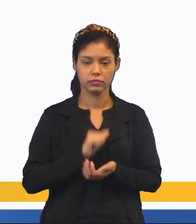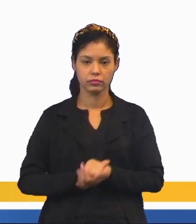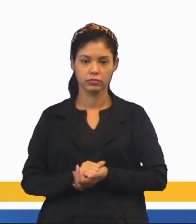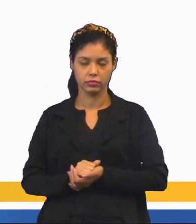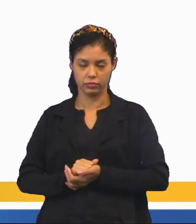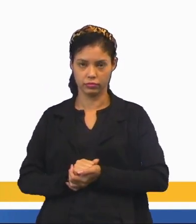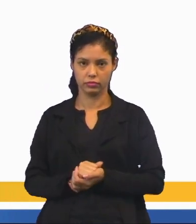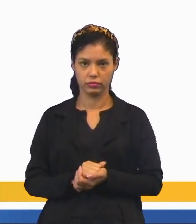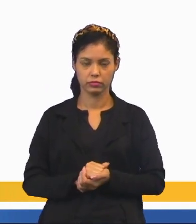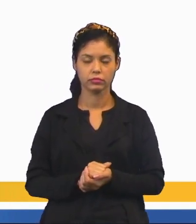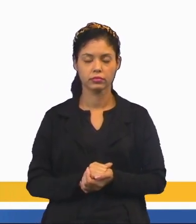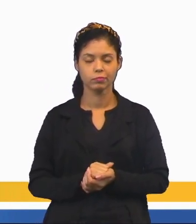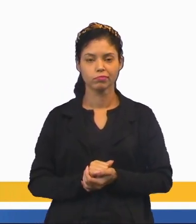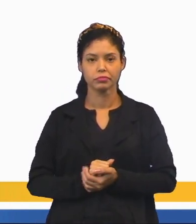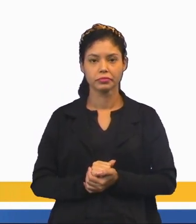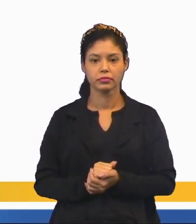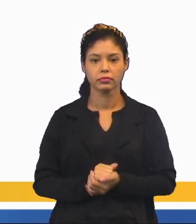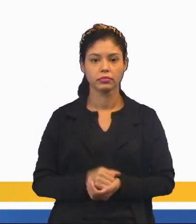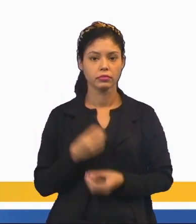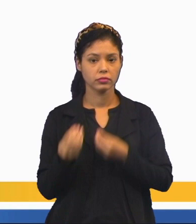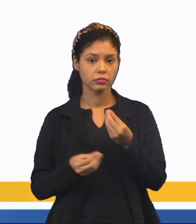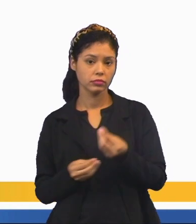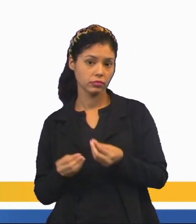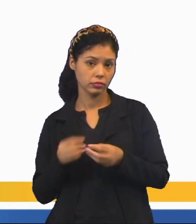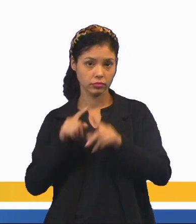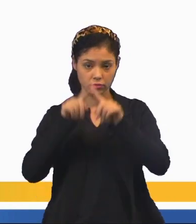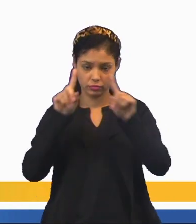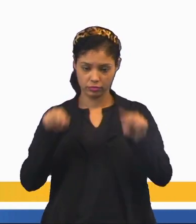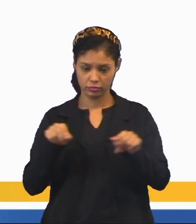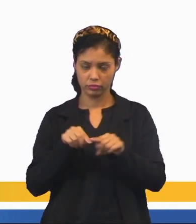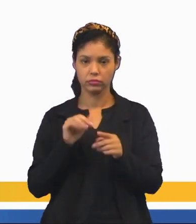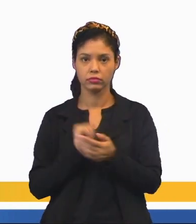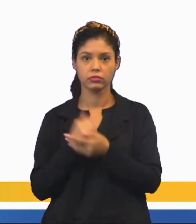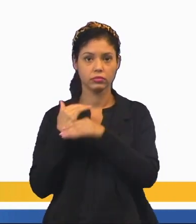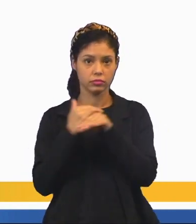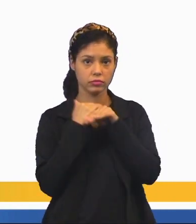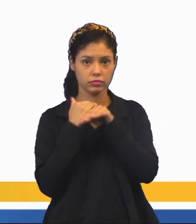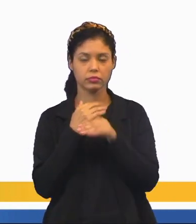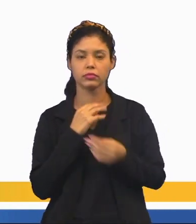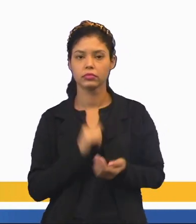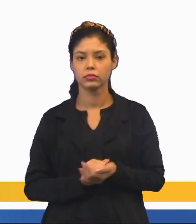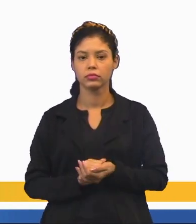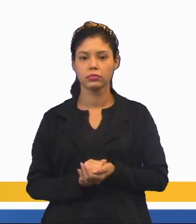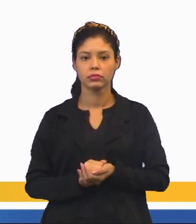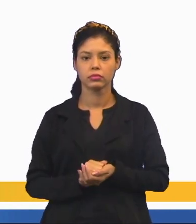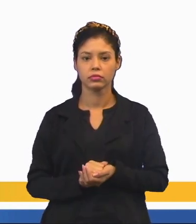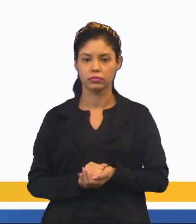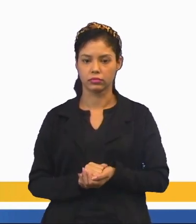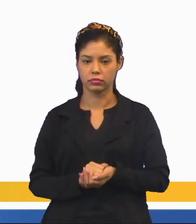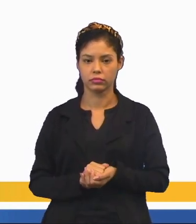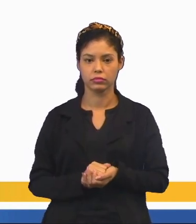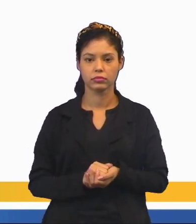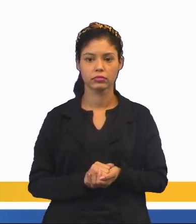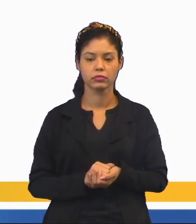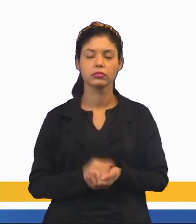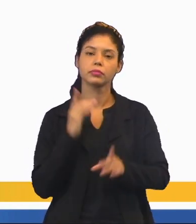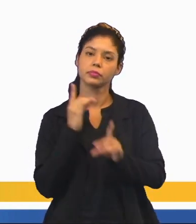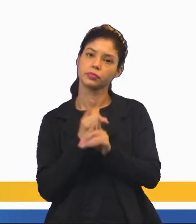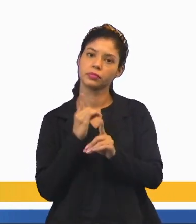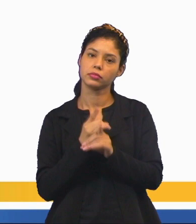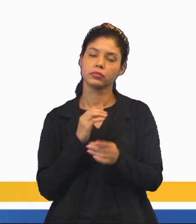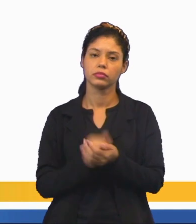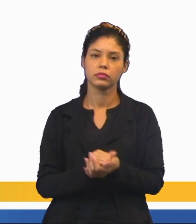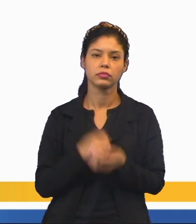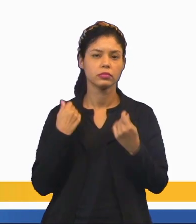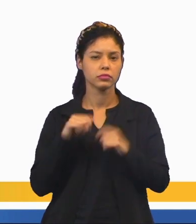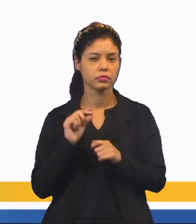metros, né, de largura e de comprimento. Como é um quadrado, ele tem lados e tamanhos iguais, então 6 de 6. Para me descobrir a